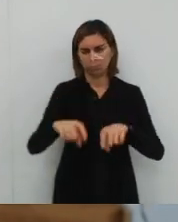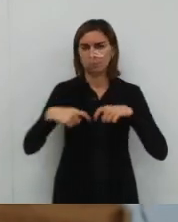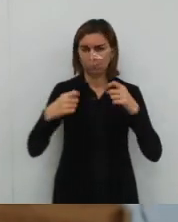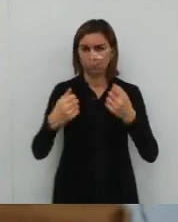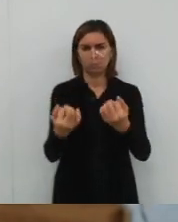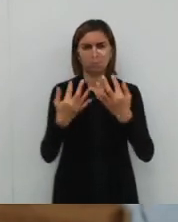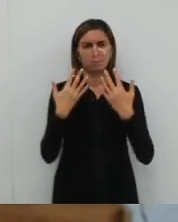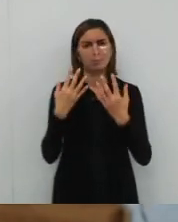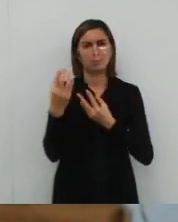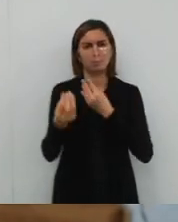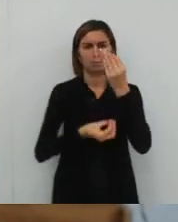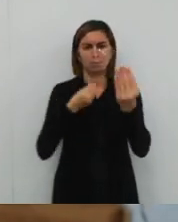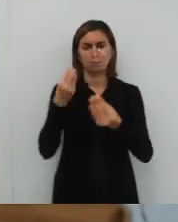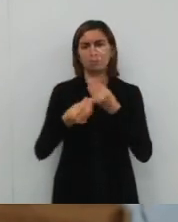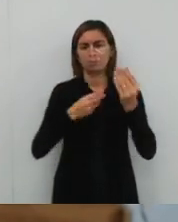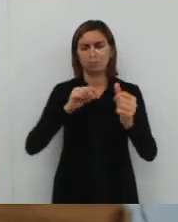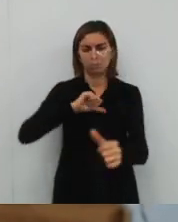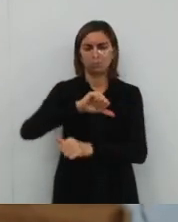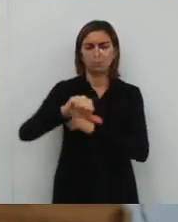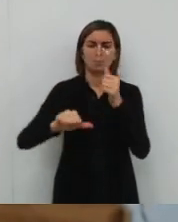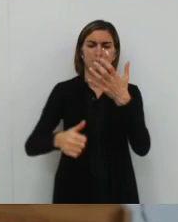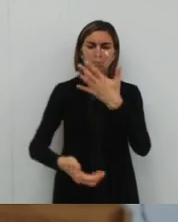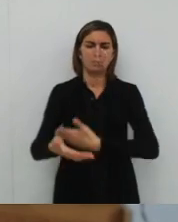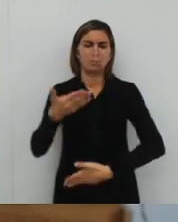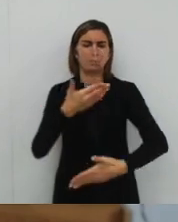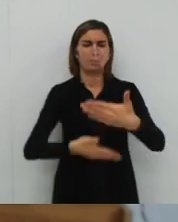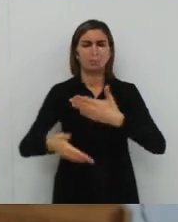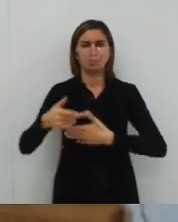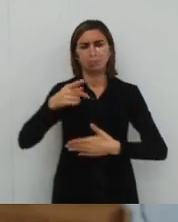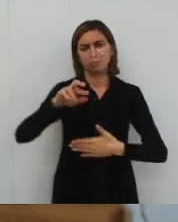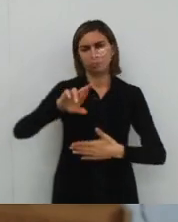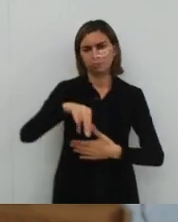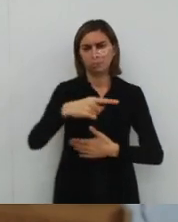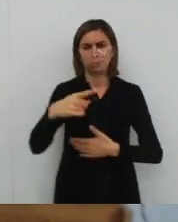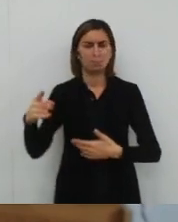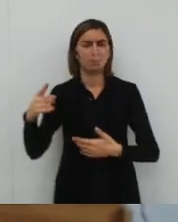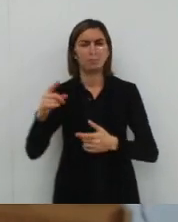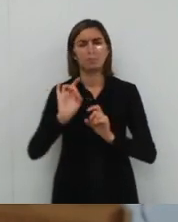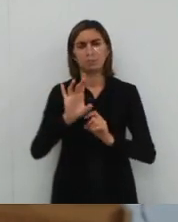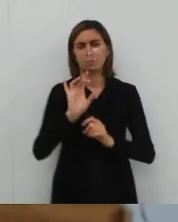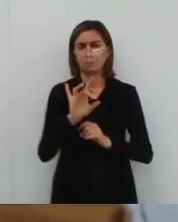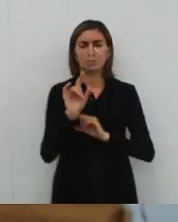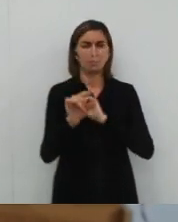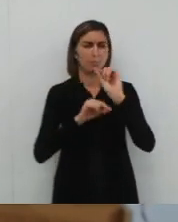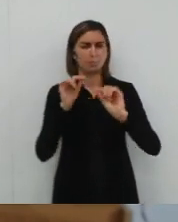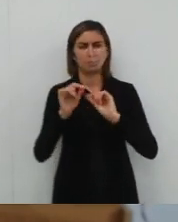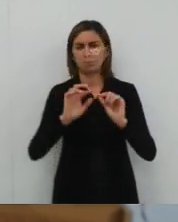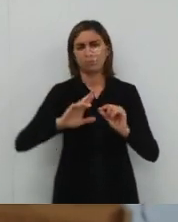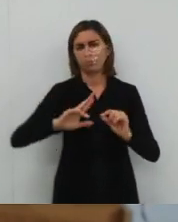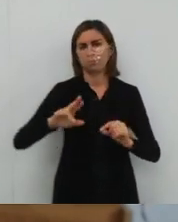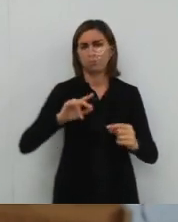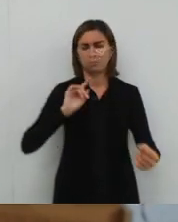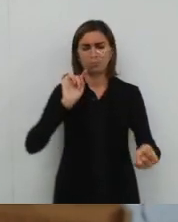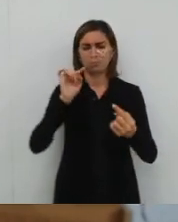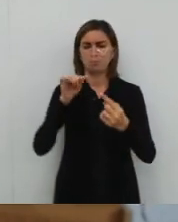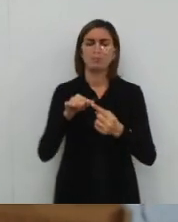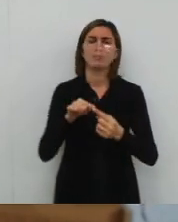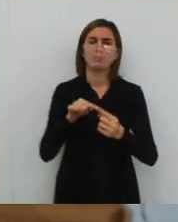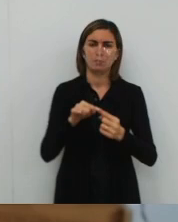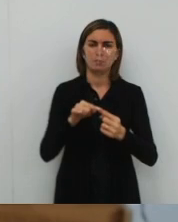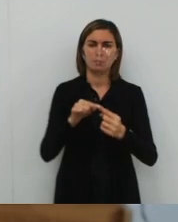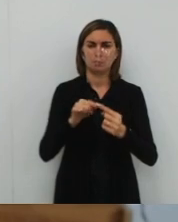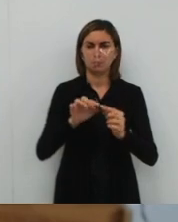como uma forma de mudar essas relações de produção. Só que não foi atrelada a isso